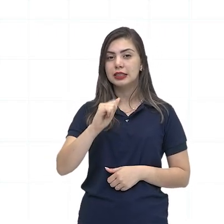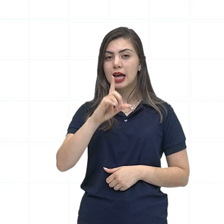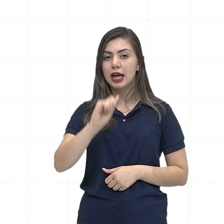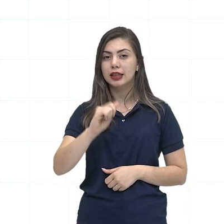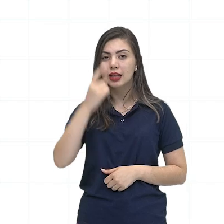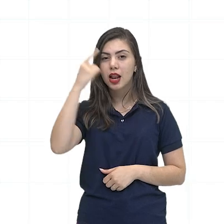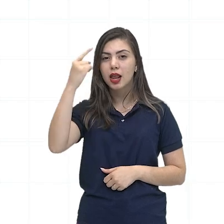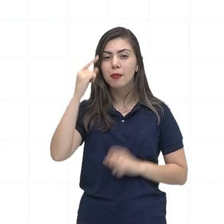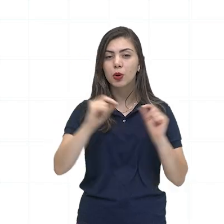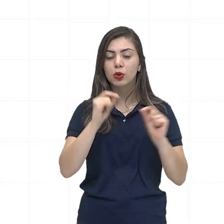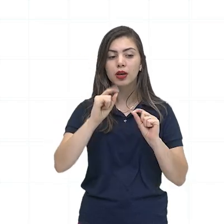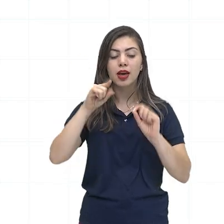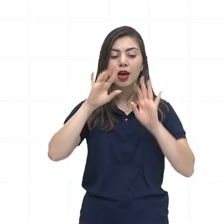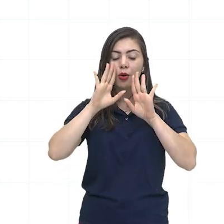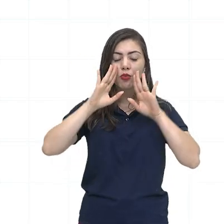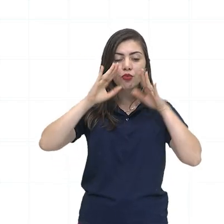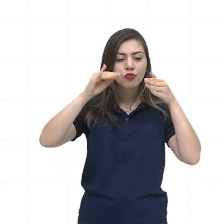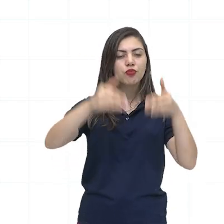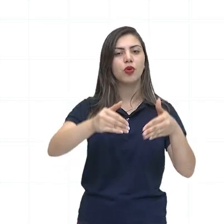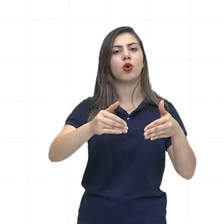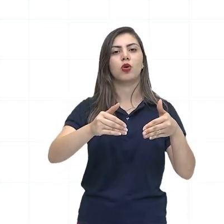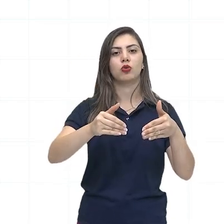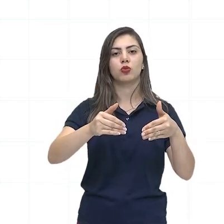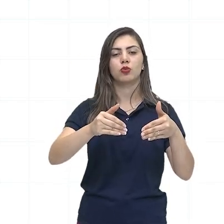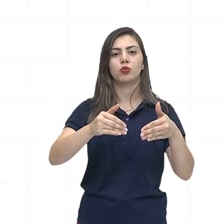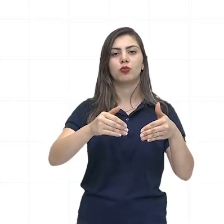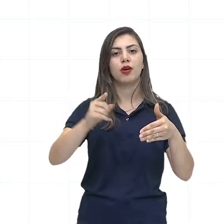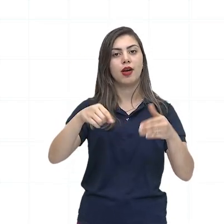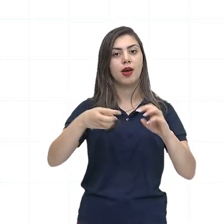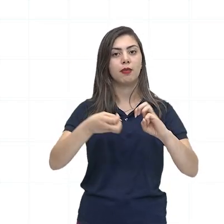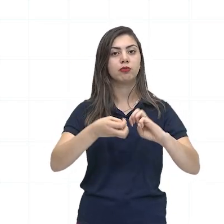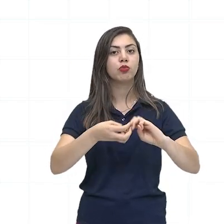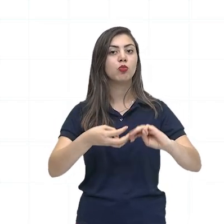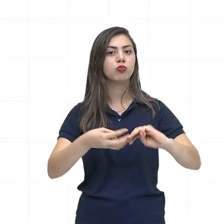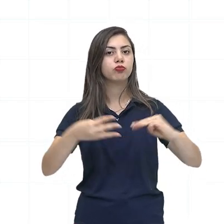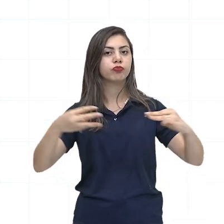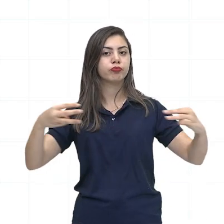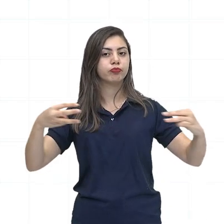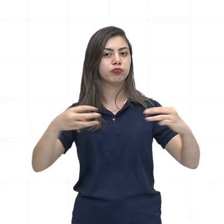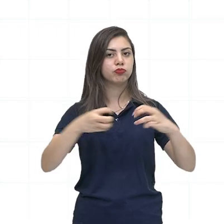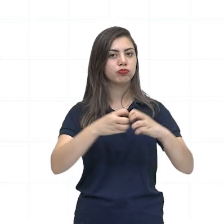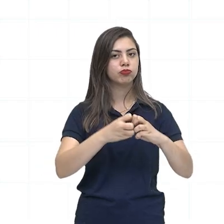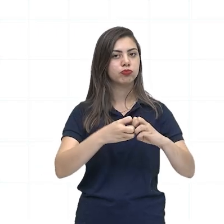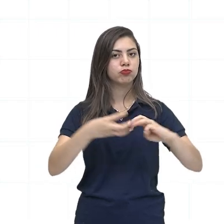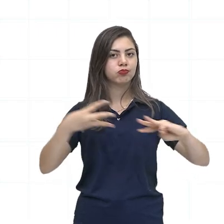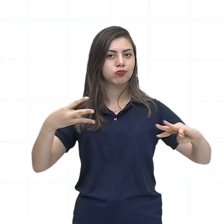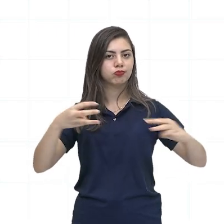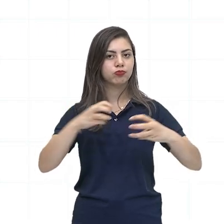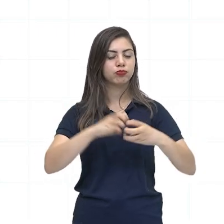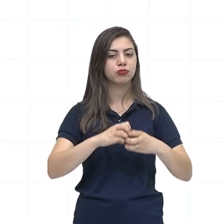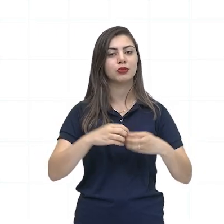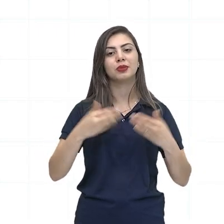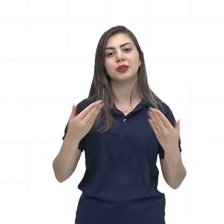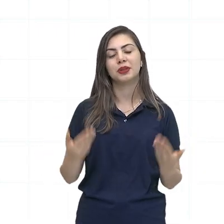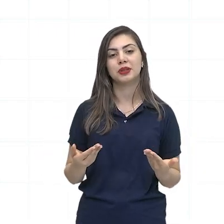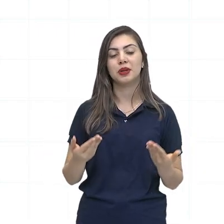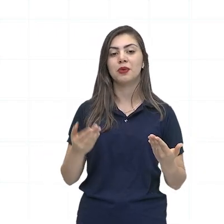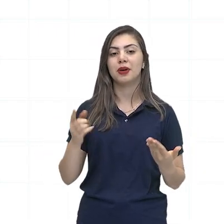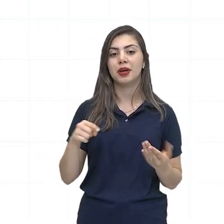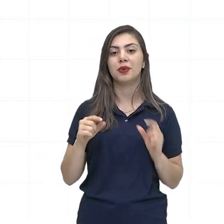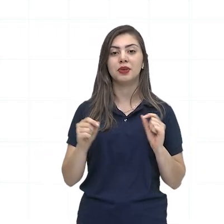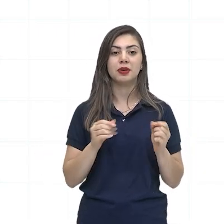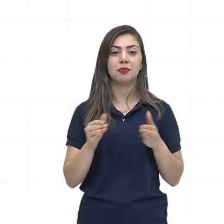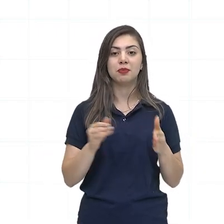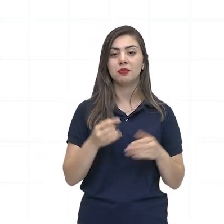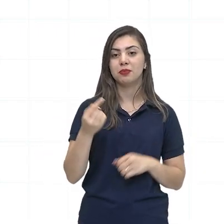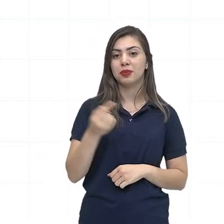gente está ali o quê? Prestando atenção, focando onde? Nos nossos músculos, tá bom? Muito bem, então essa